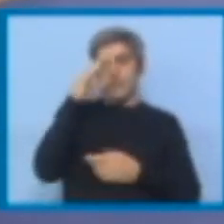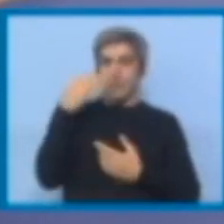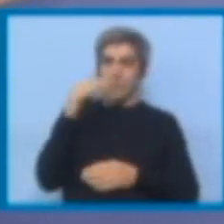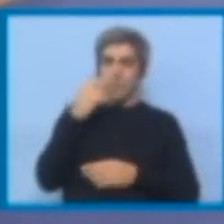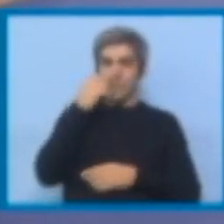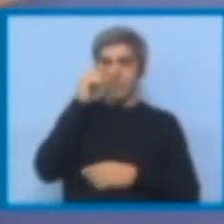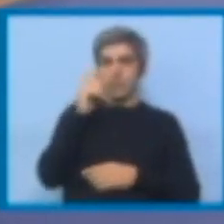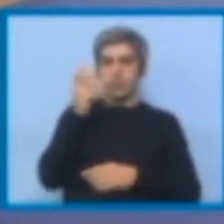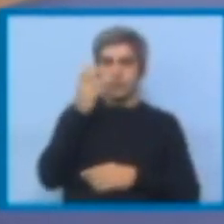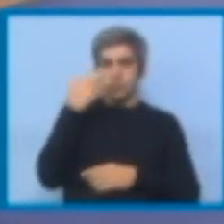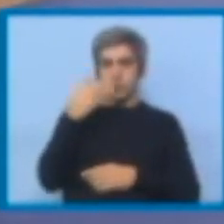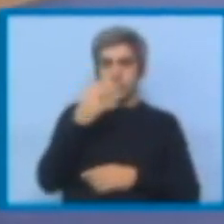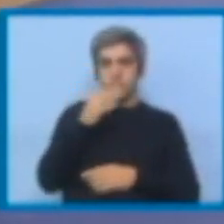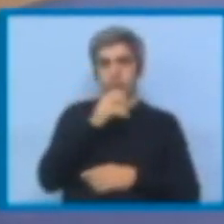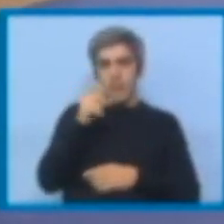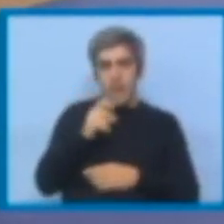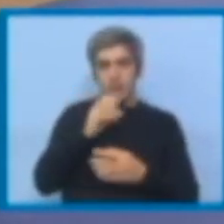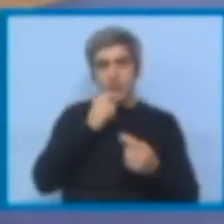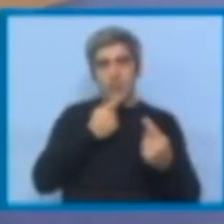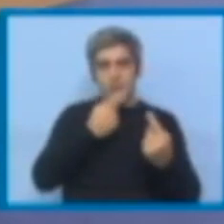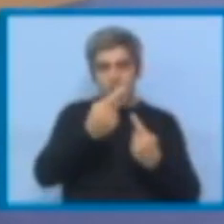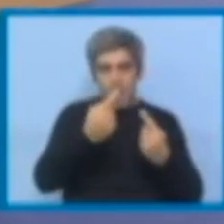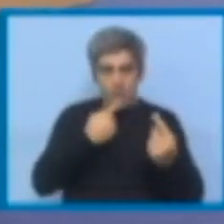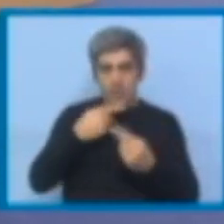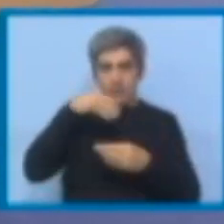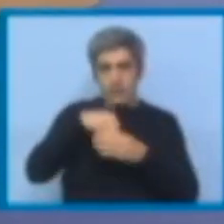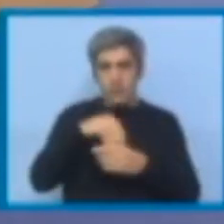sido um arauto daquilo que é a paz e do diálogo, mesmo